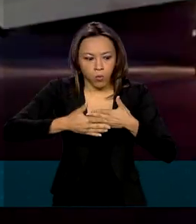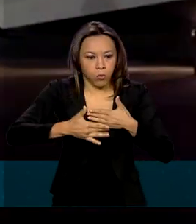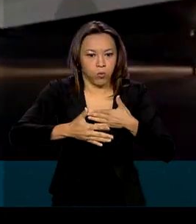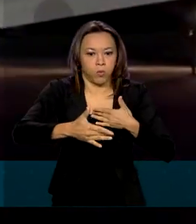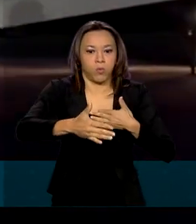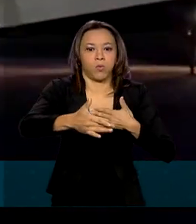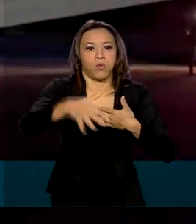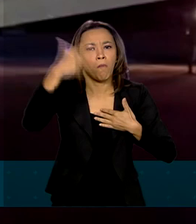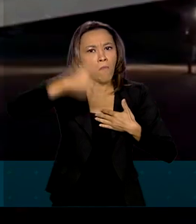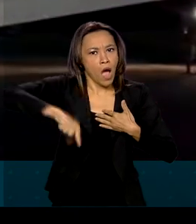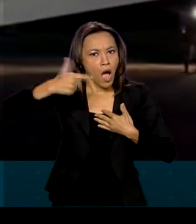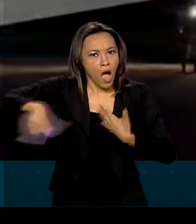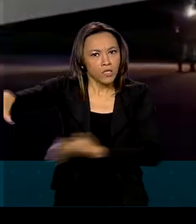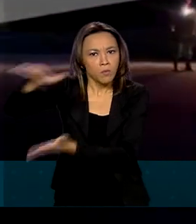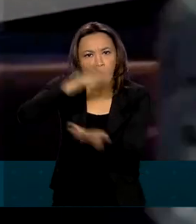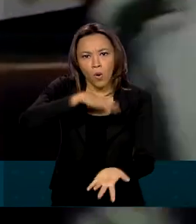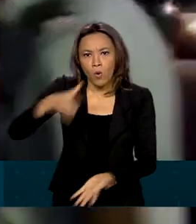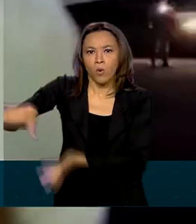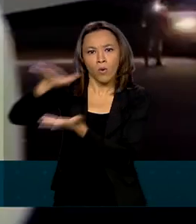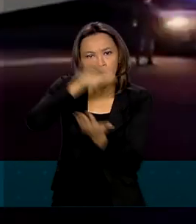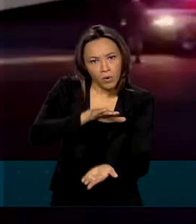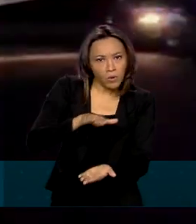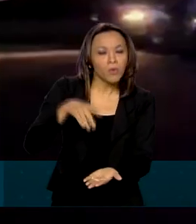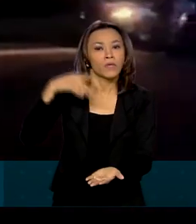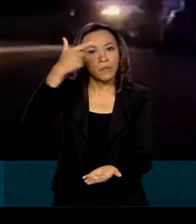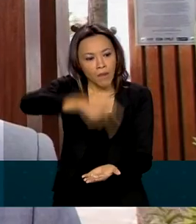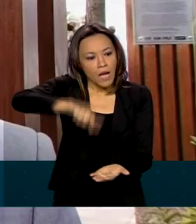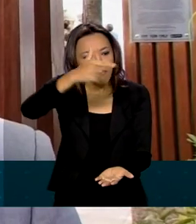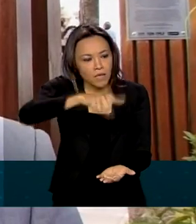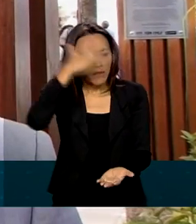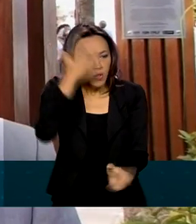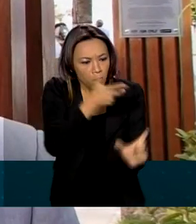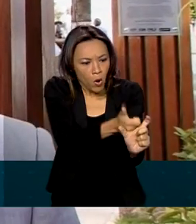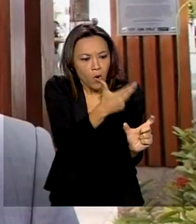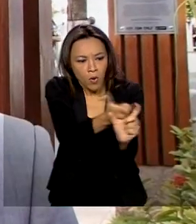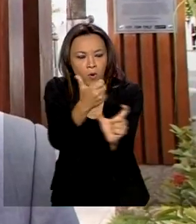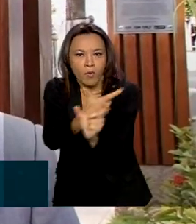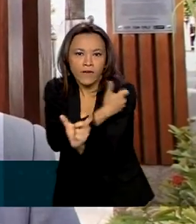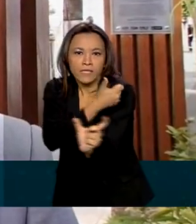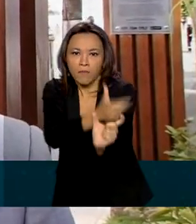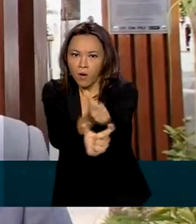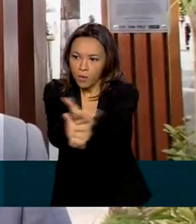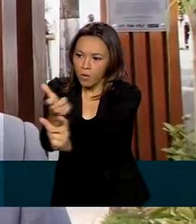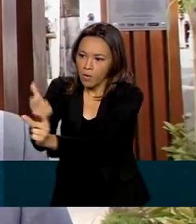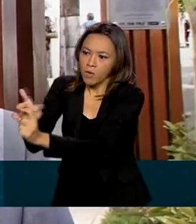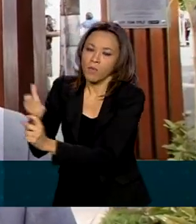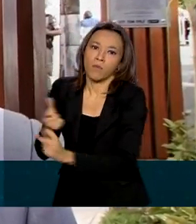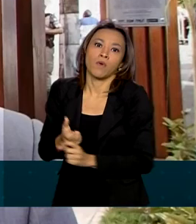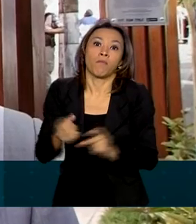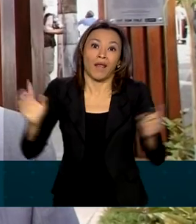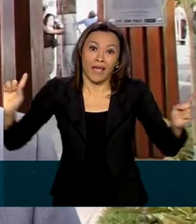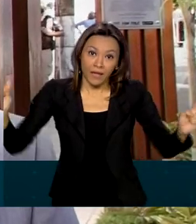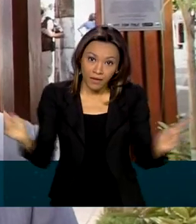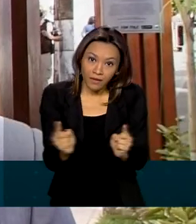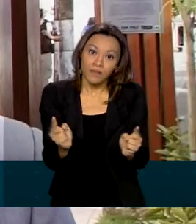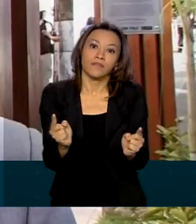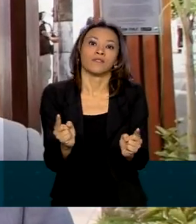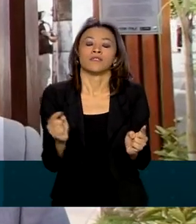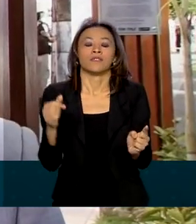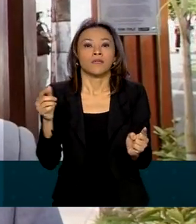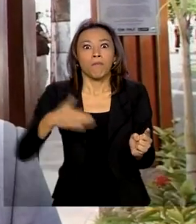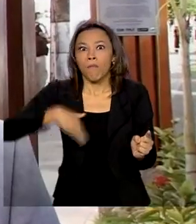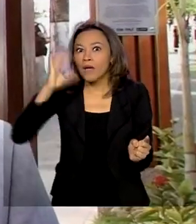de receber mais vacinas ampliar o número de pessoas vacinadas fazer com que as fases sejam importadas para que nós possamos